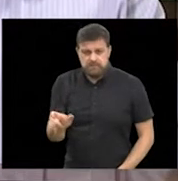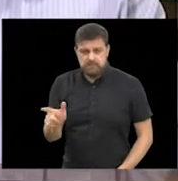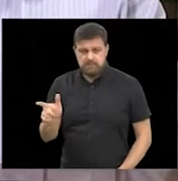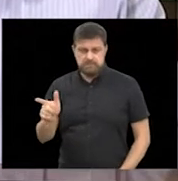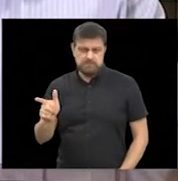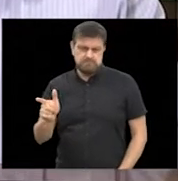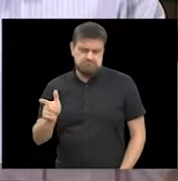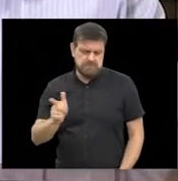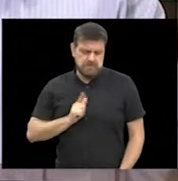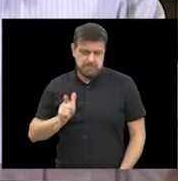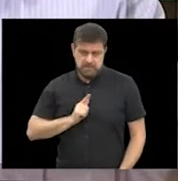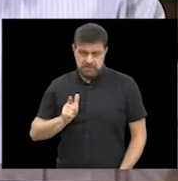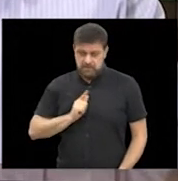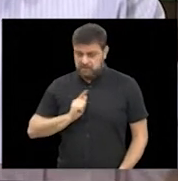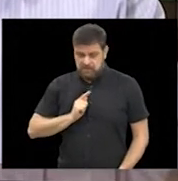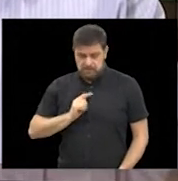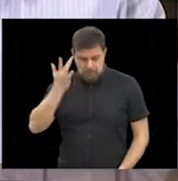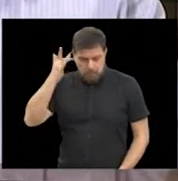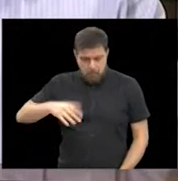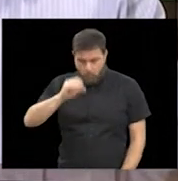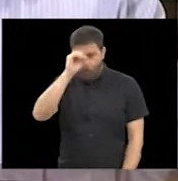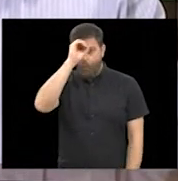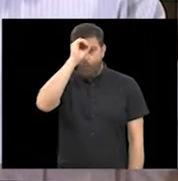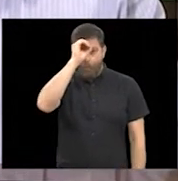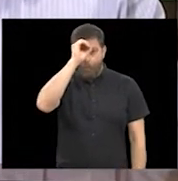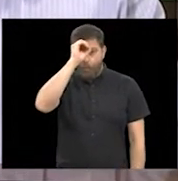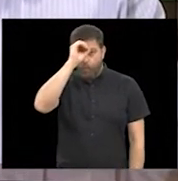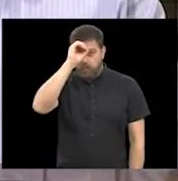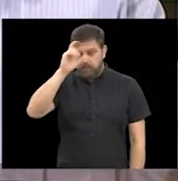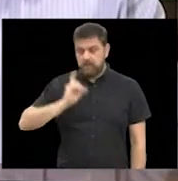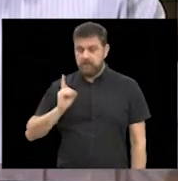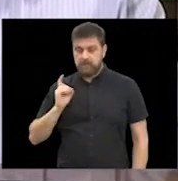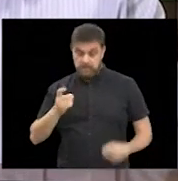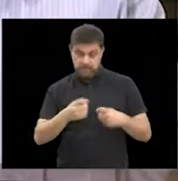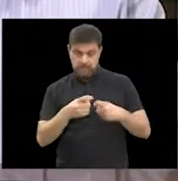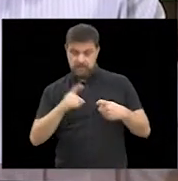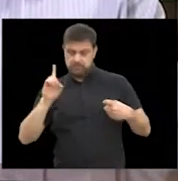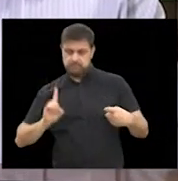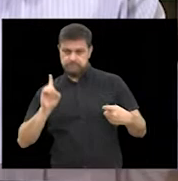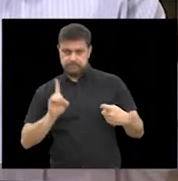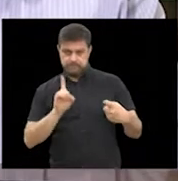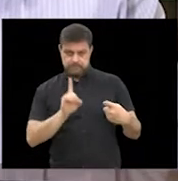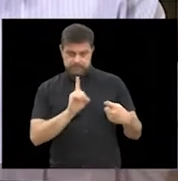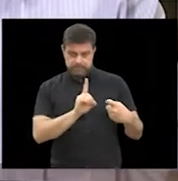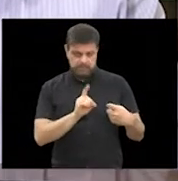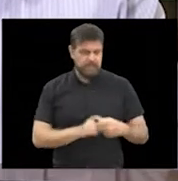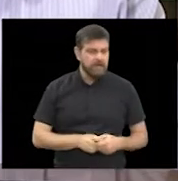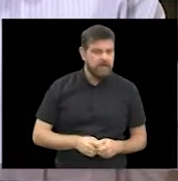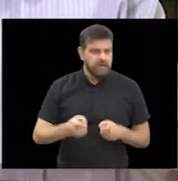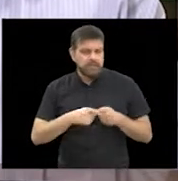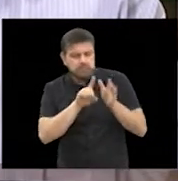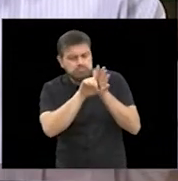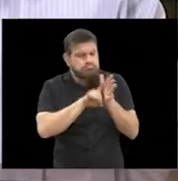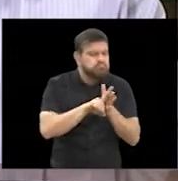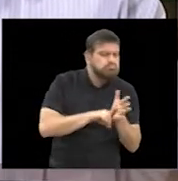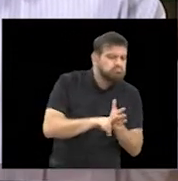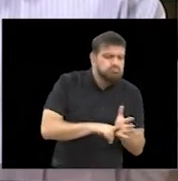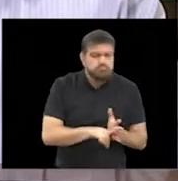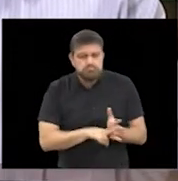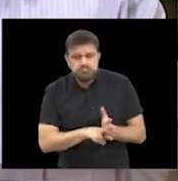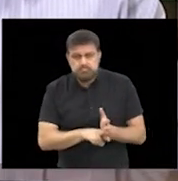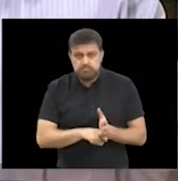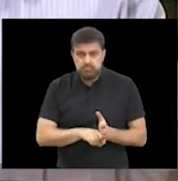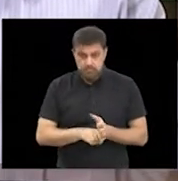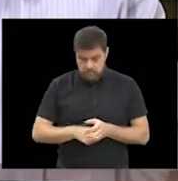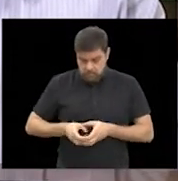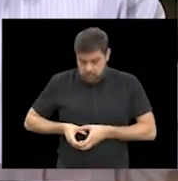não avisada, que vai ao médico e o médico faz um exame, e como a